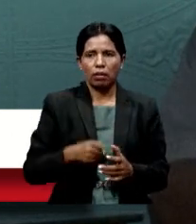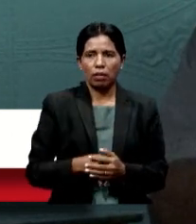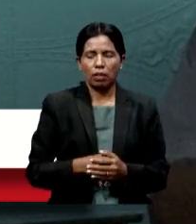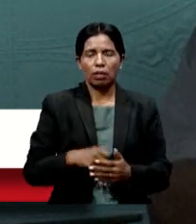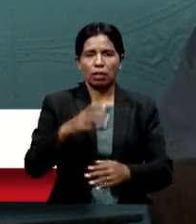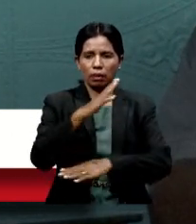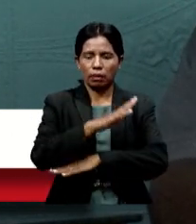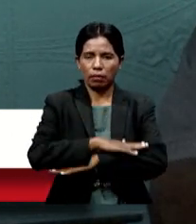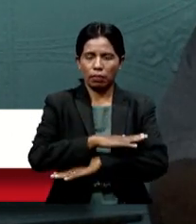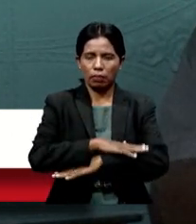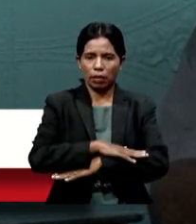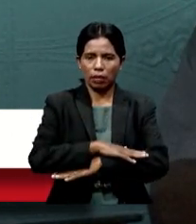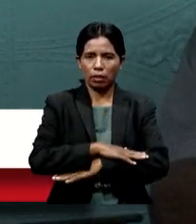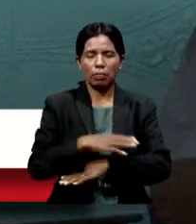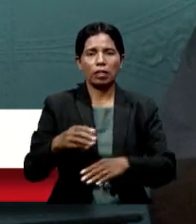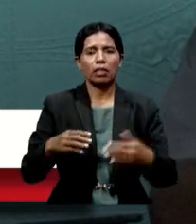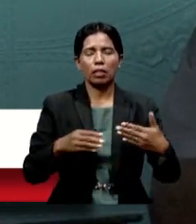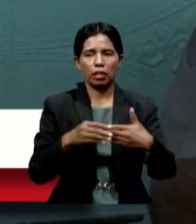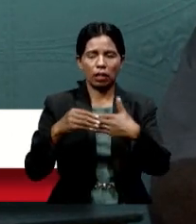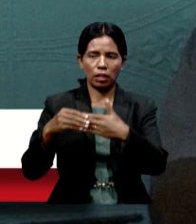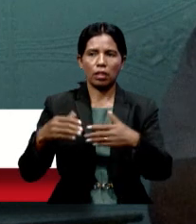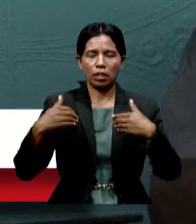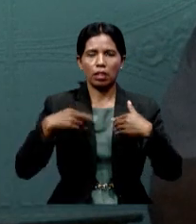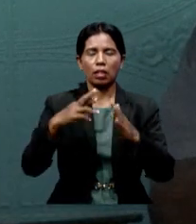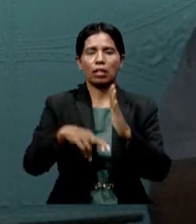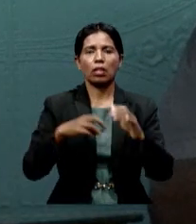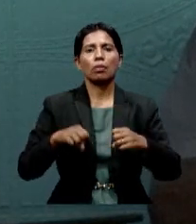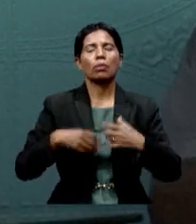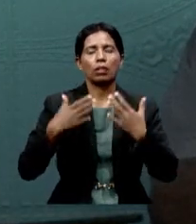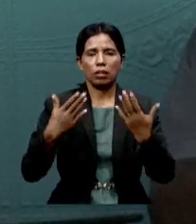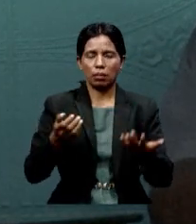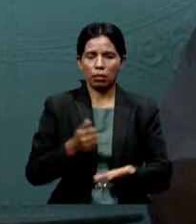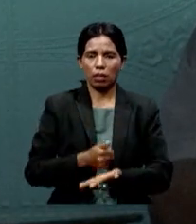meza mahira meza forma iha regras u isama atende